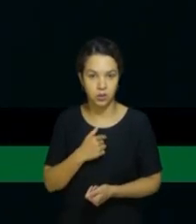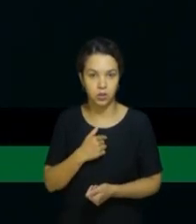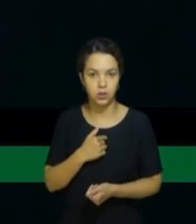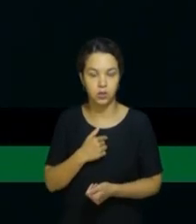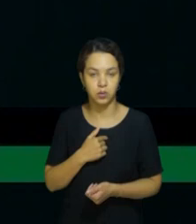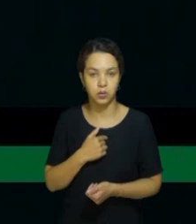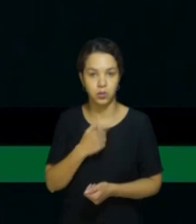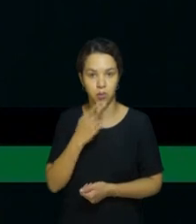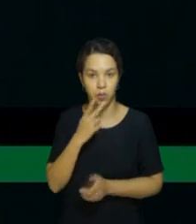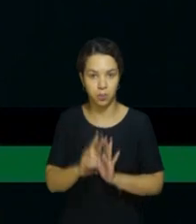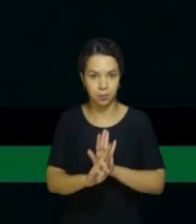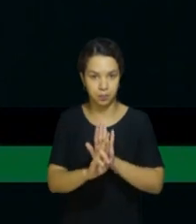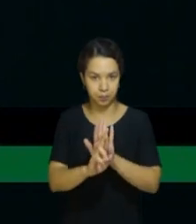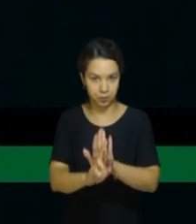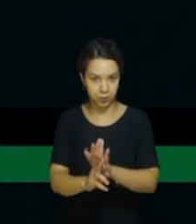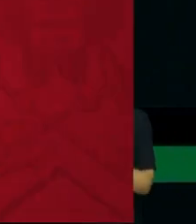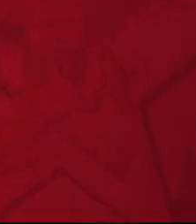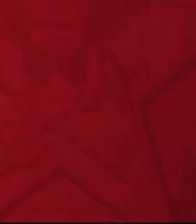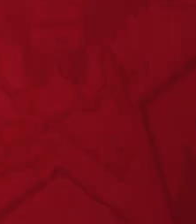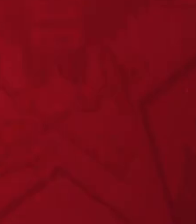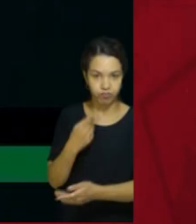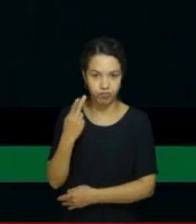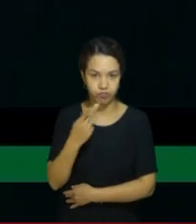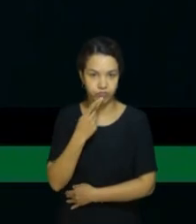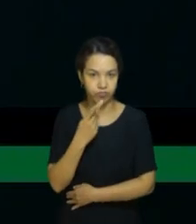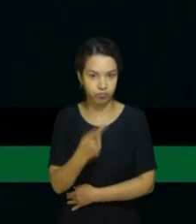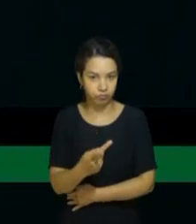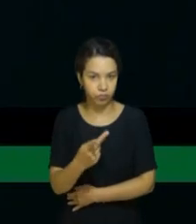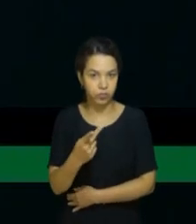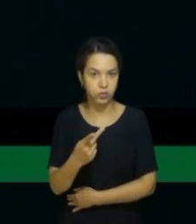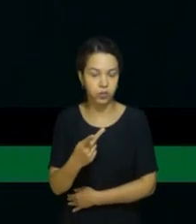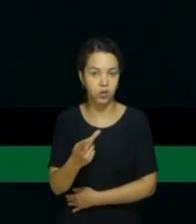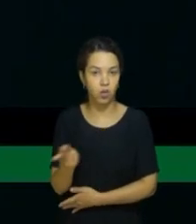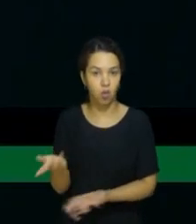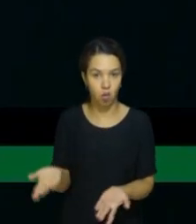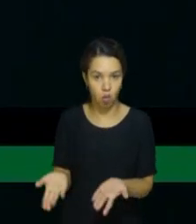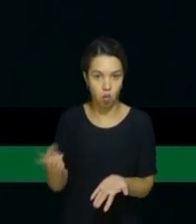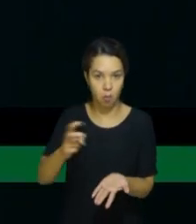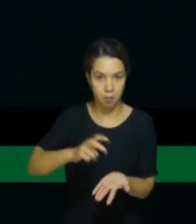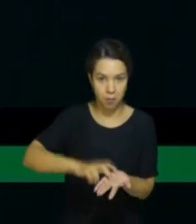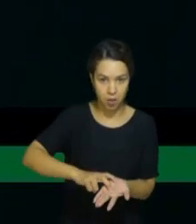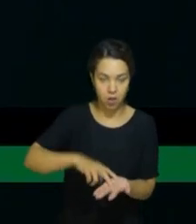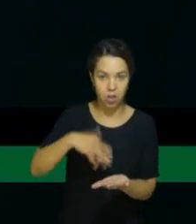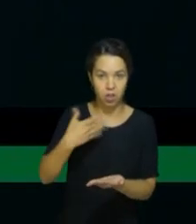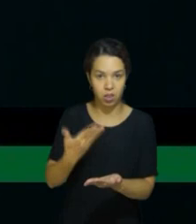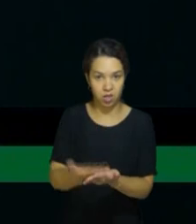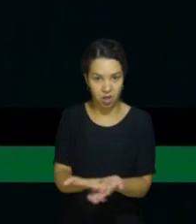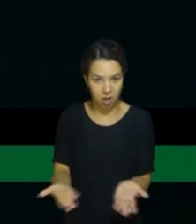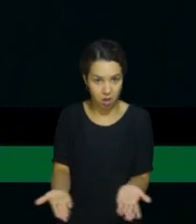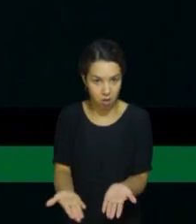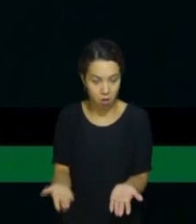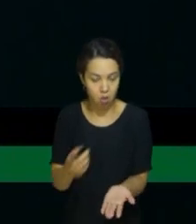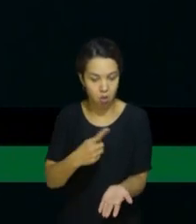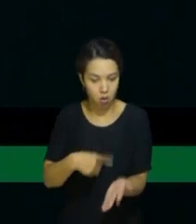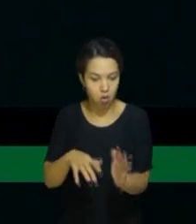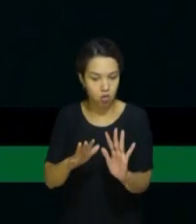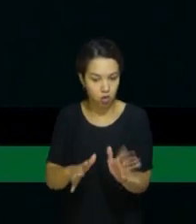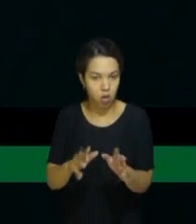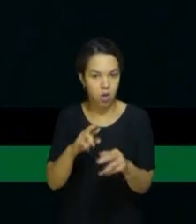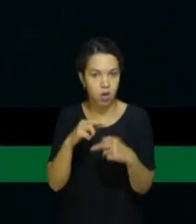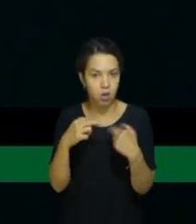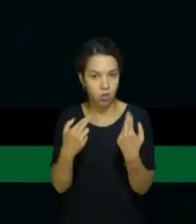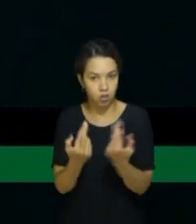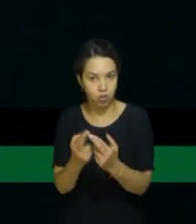greve dos professores da rede estadual de ensino. Desde hoje de manhã, nós fizemos inúmeras